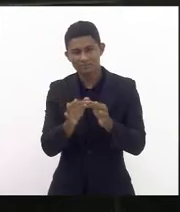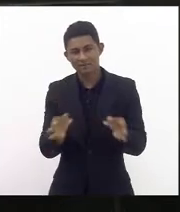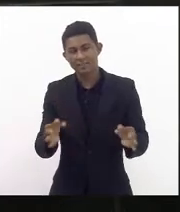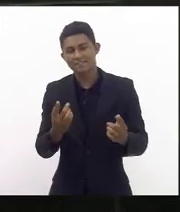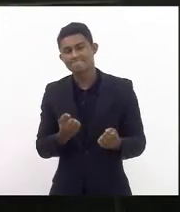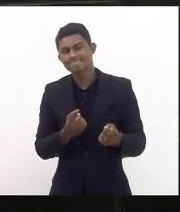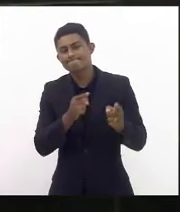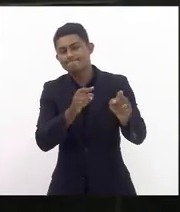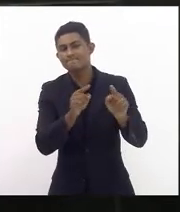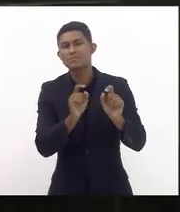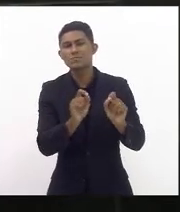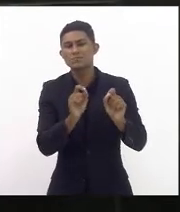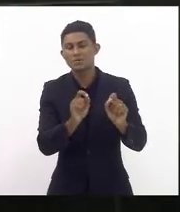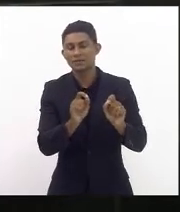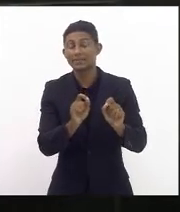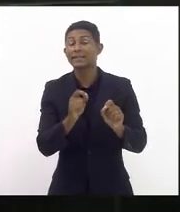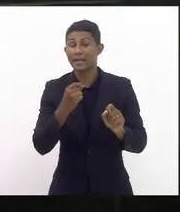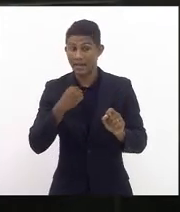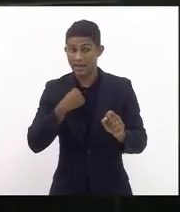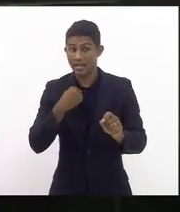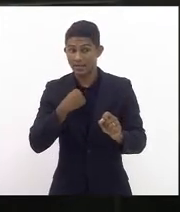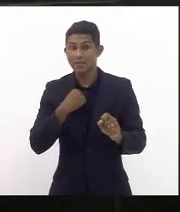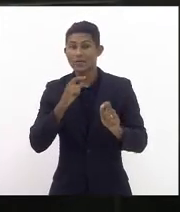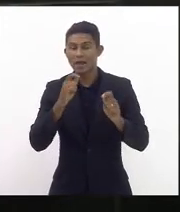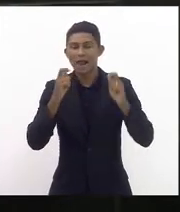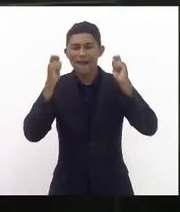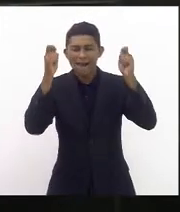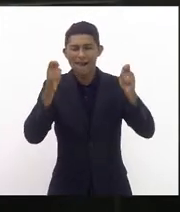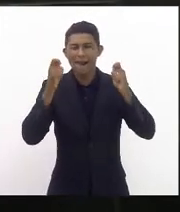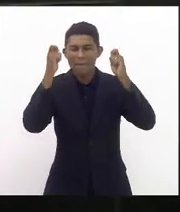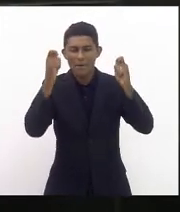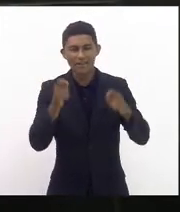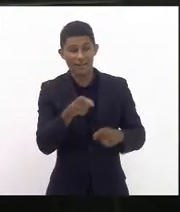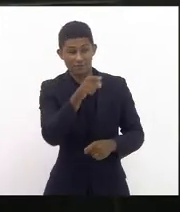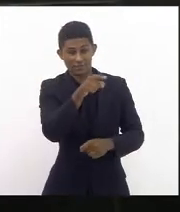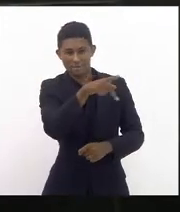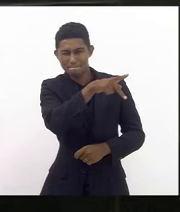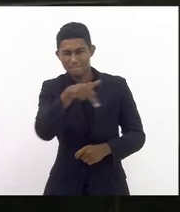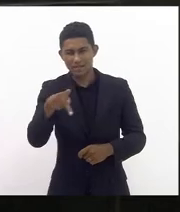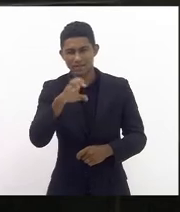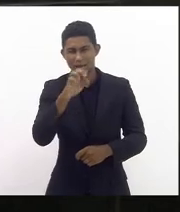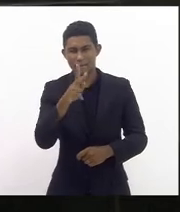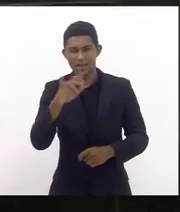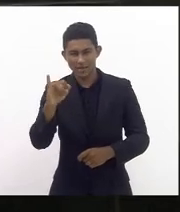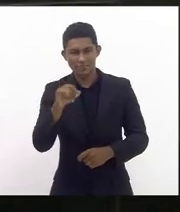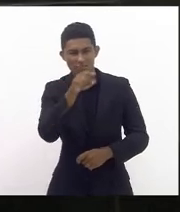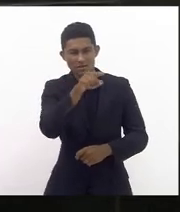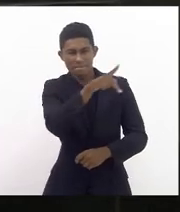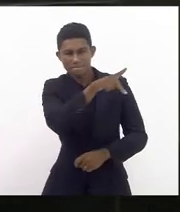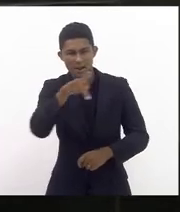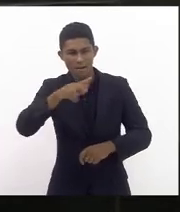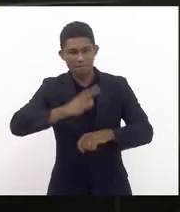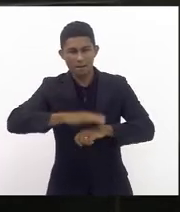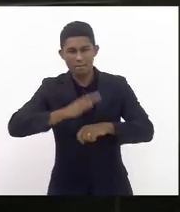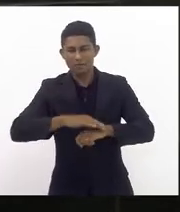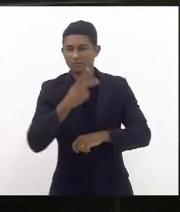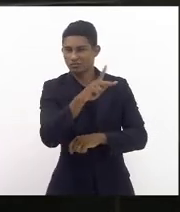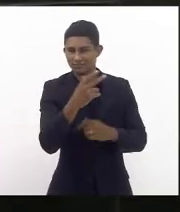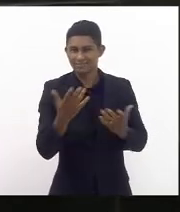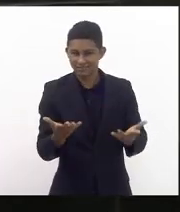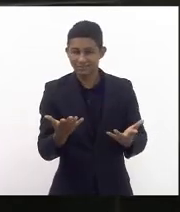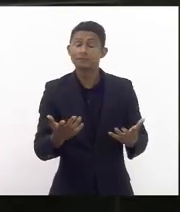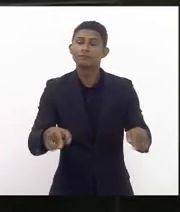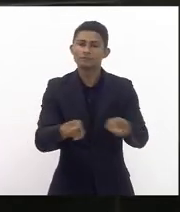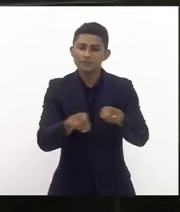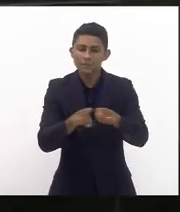eu vou estar fazendo campanha para ele presidir a CPI da dívida e que também, né, fico